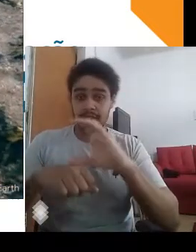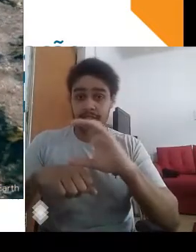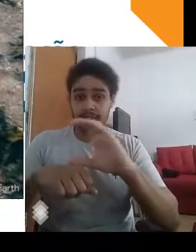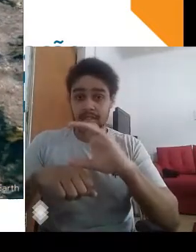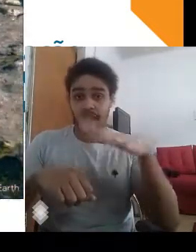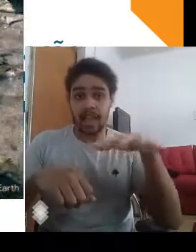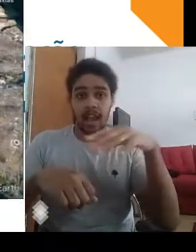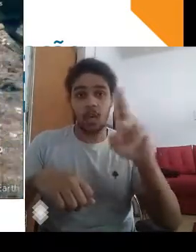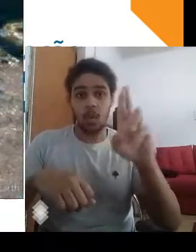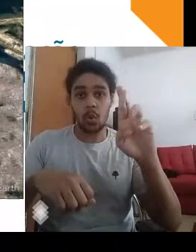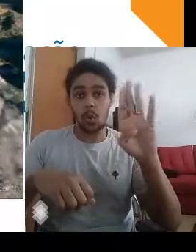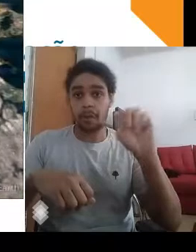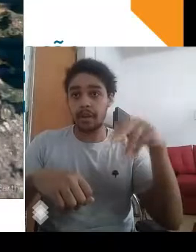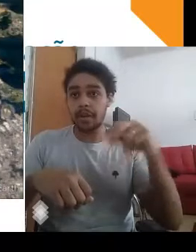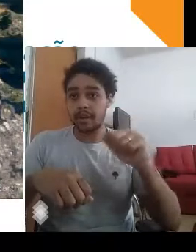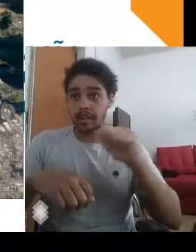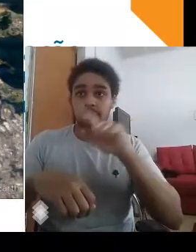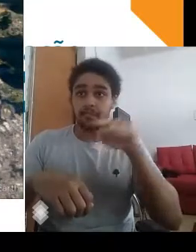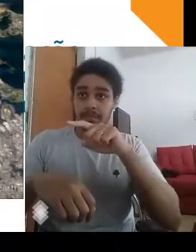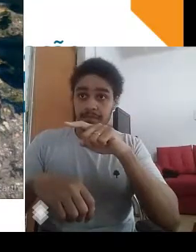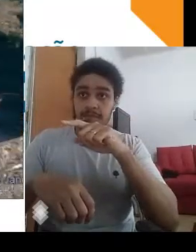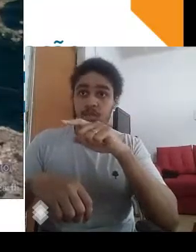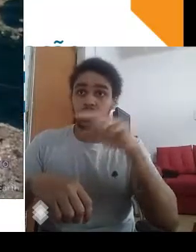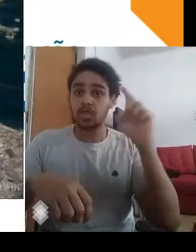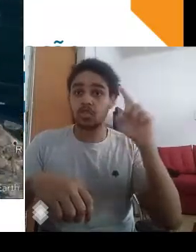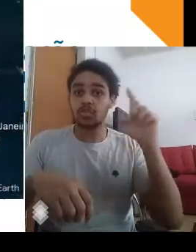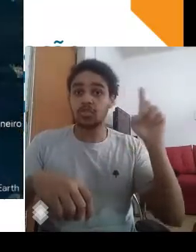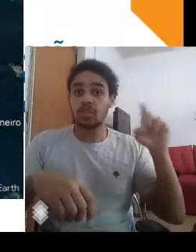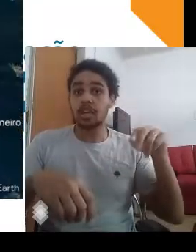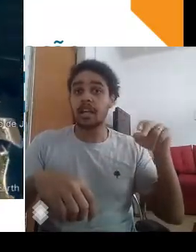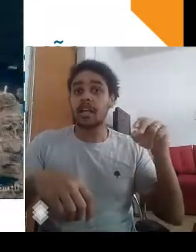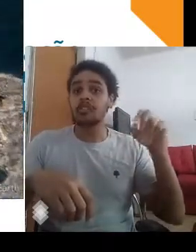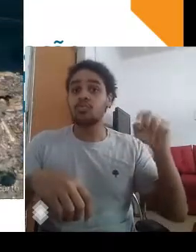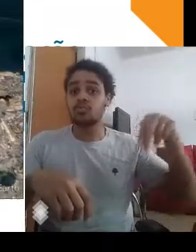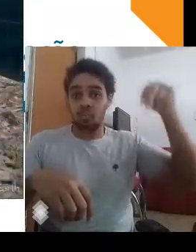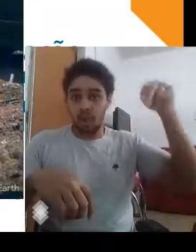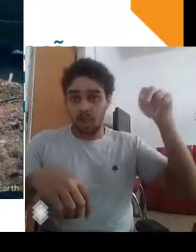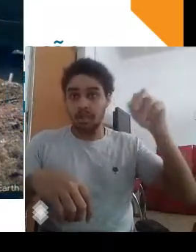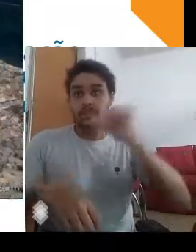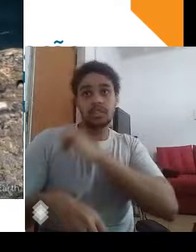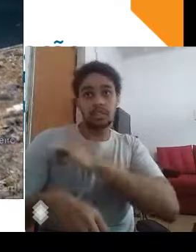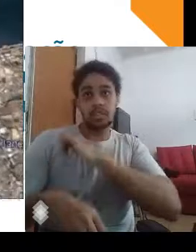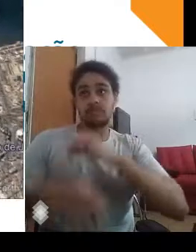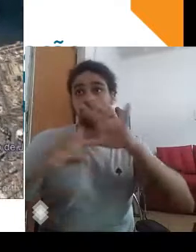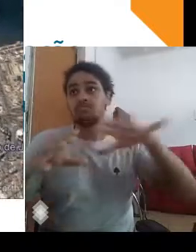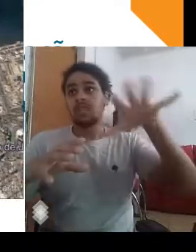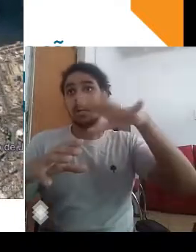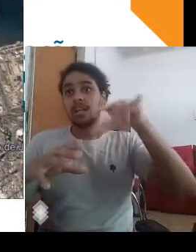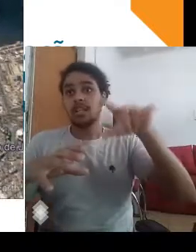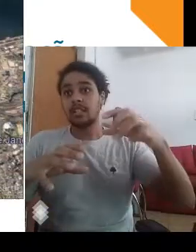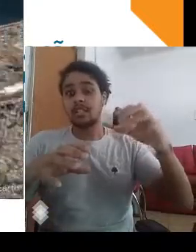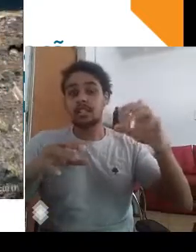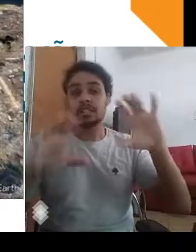um zoom aqui agora no estádio do Maracanã, vejam a área urbana. Vamos agora para a zona sul do Rio de Janeiro, onde a gente